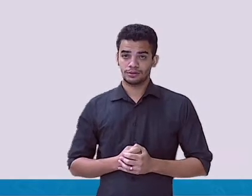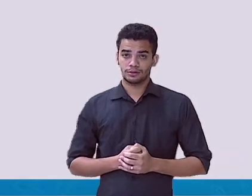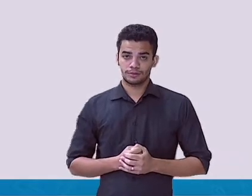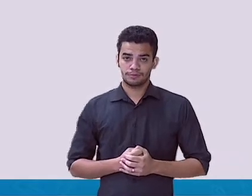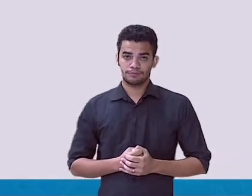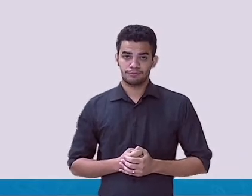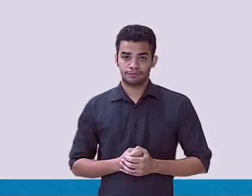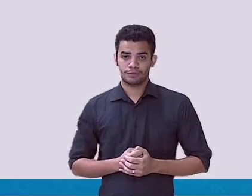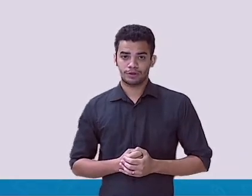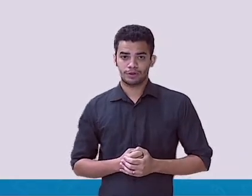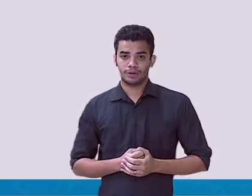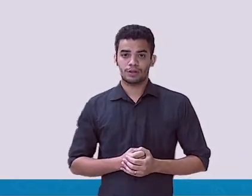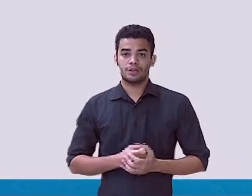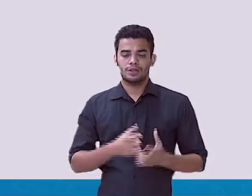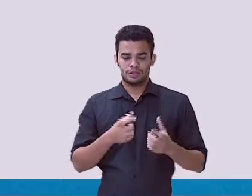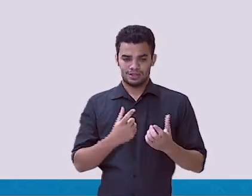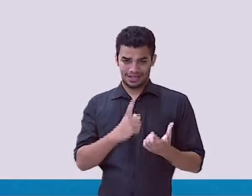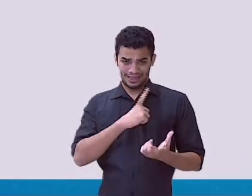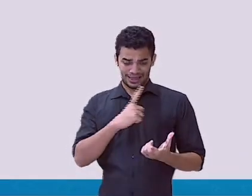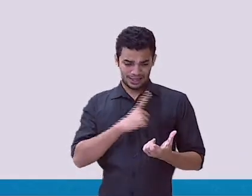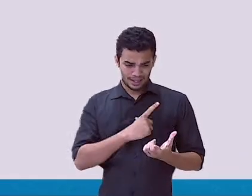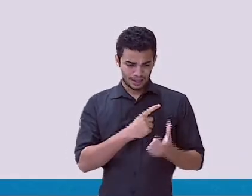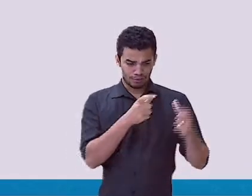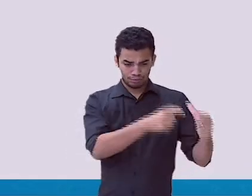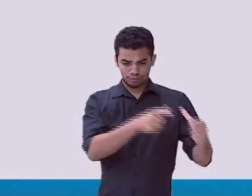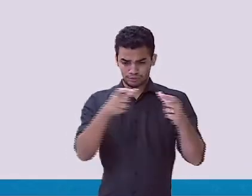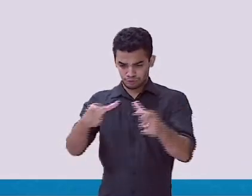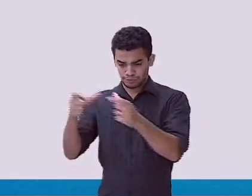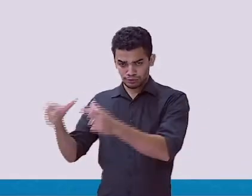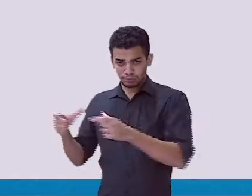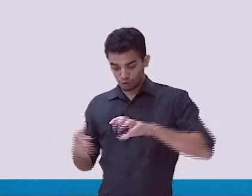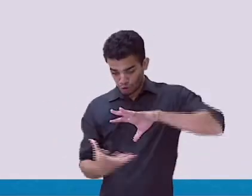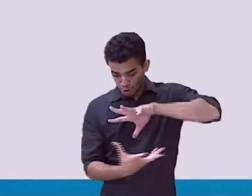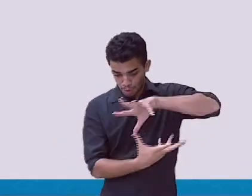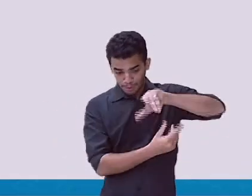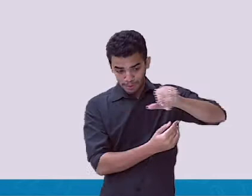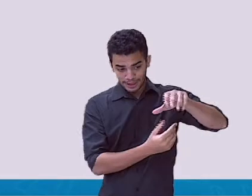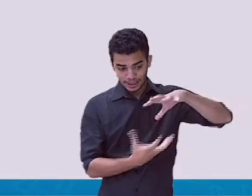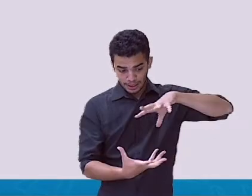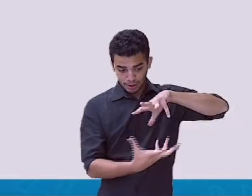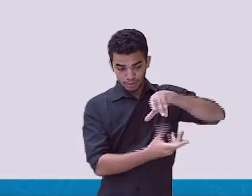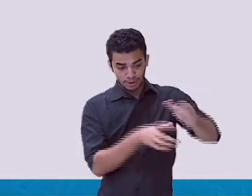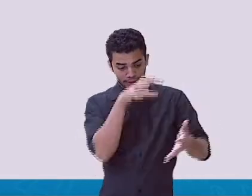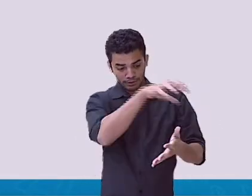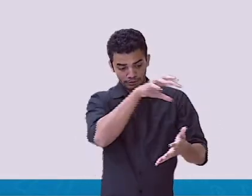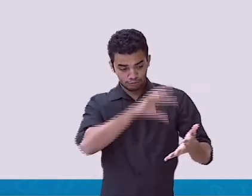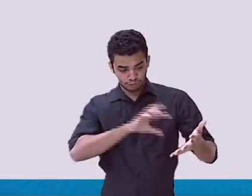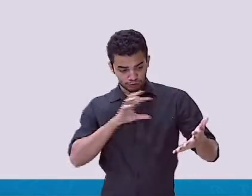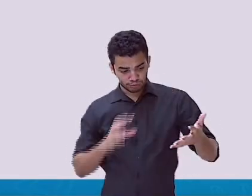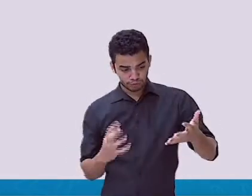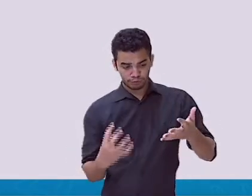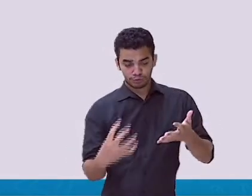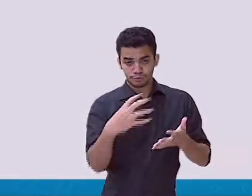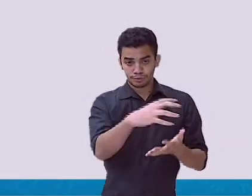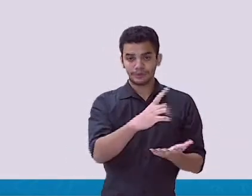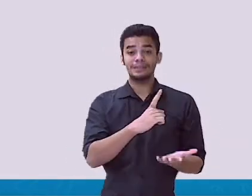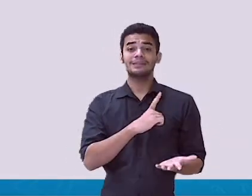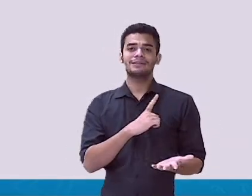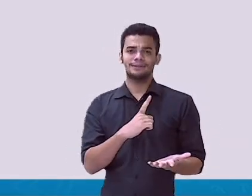no planeta. Nossa! É o grupo com maior número